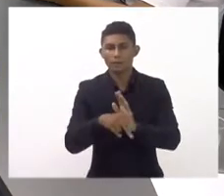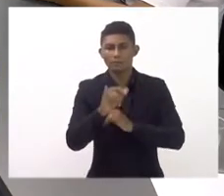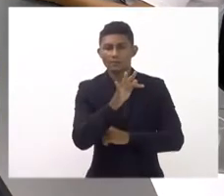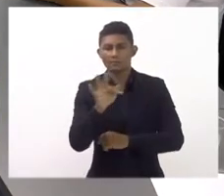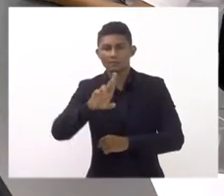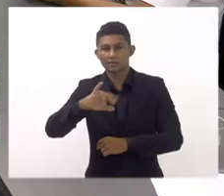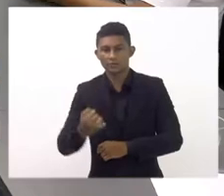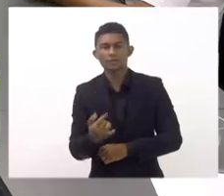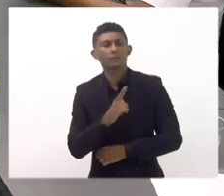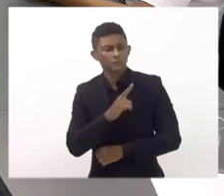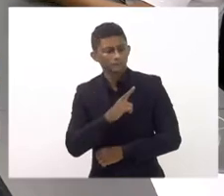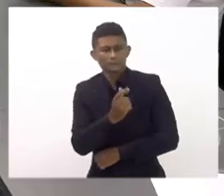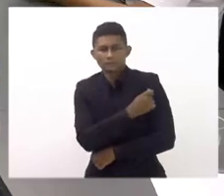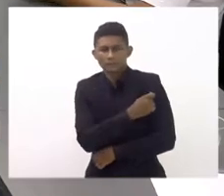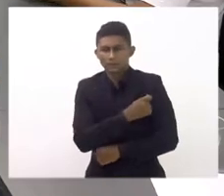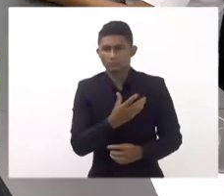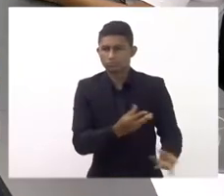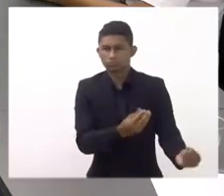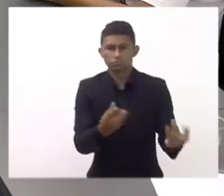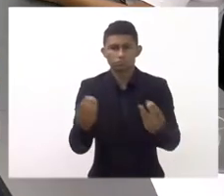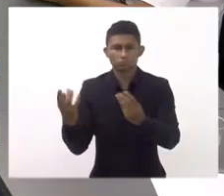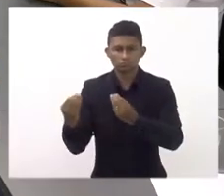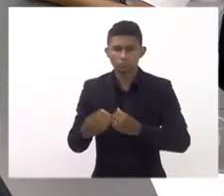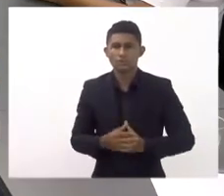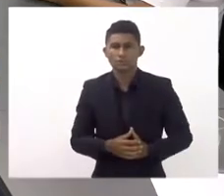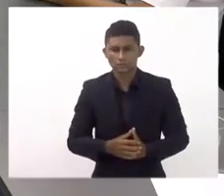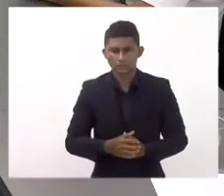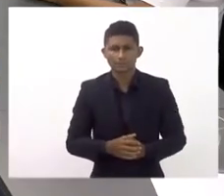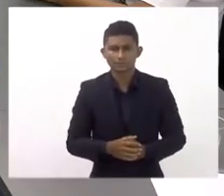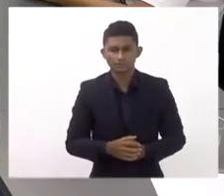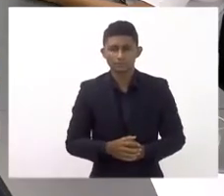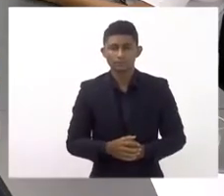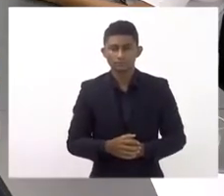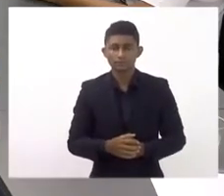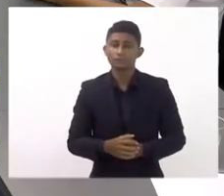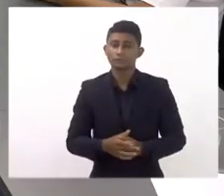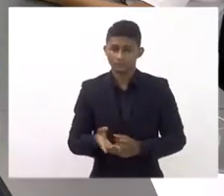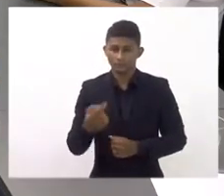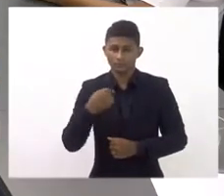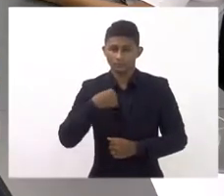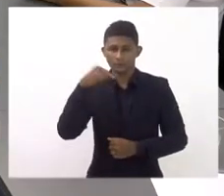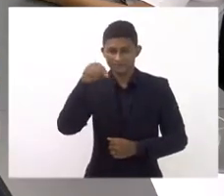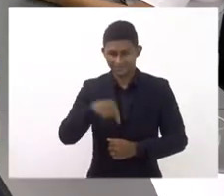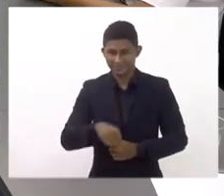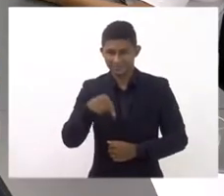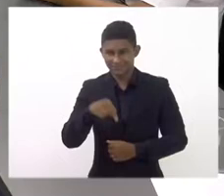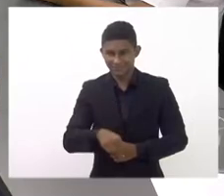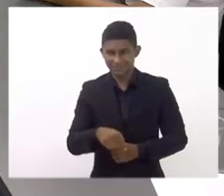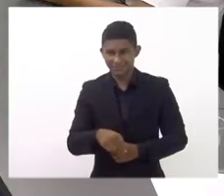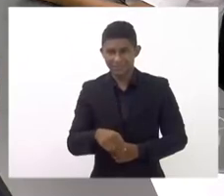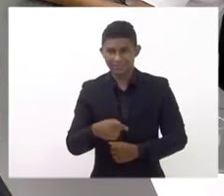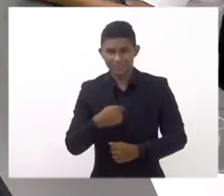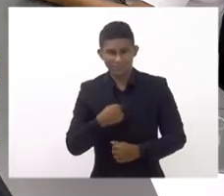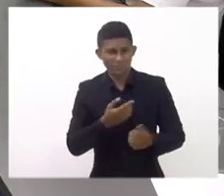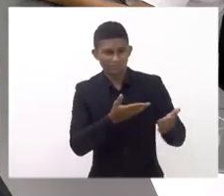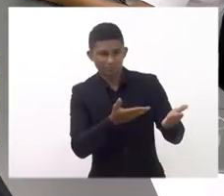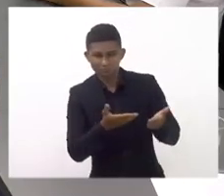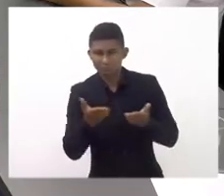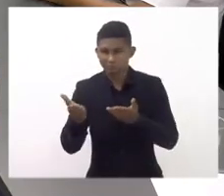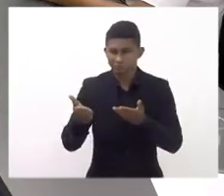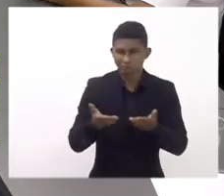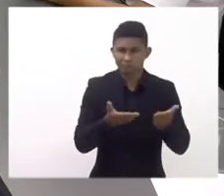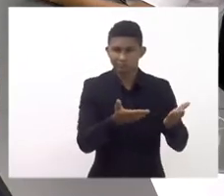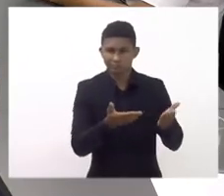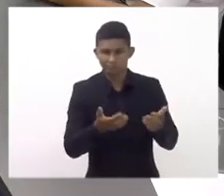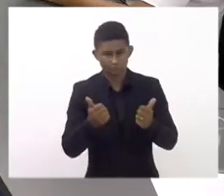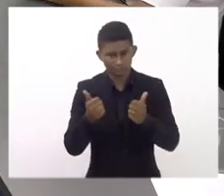temos também aqui a Joaquim Venâncio. Eu vou, então, intercalar um pouco as falas, pode ser, Gleice? Já te passo na sequência